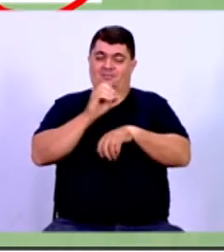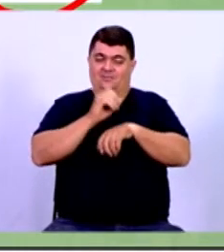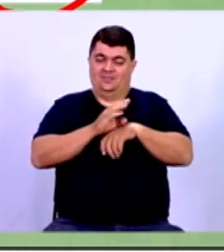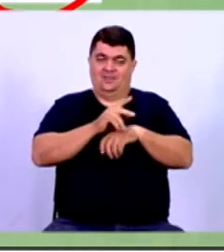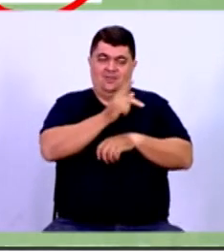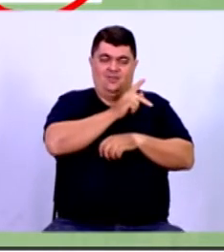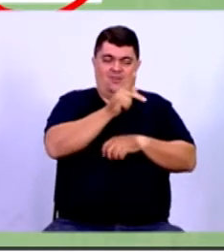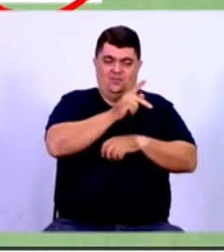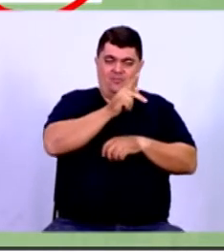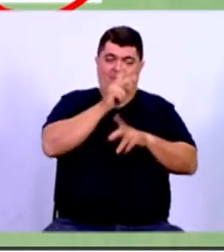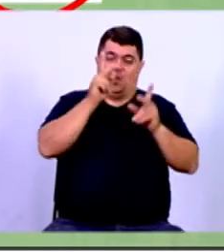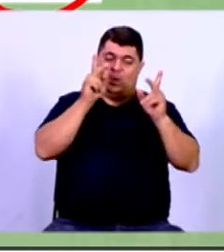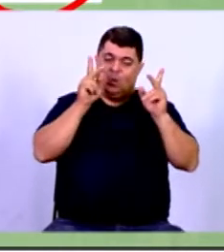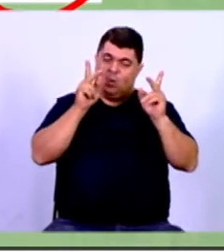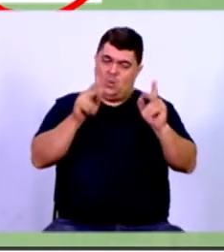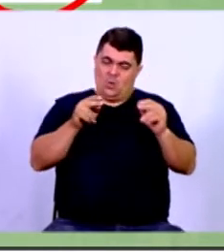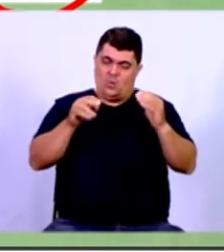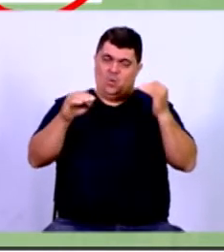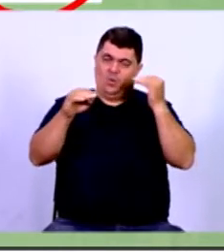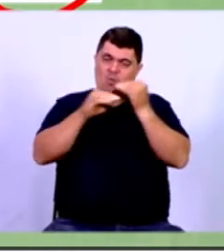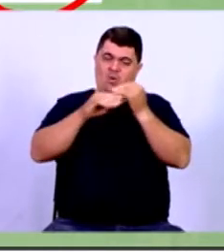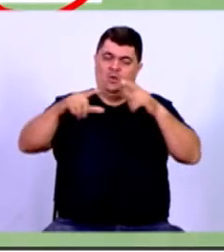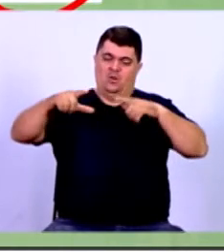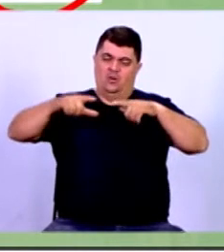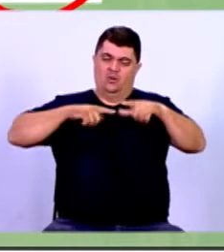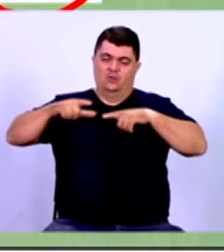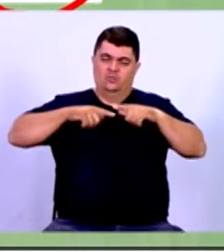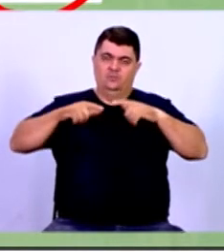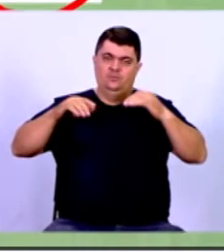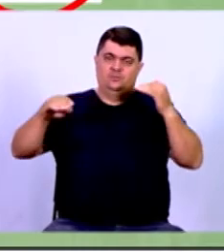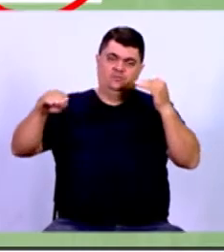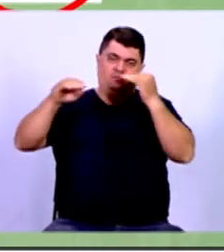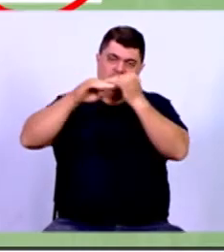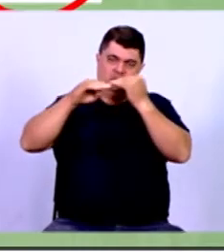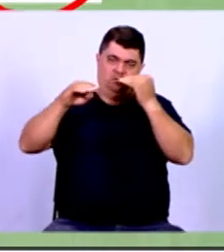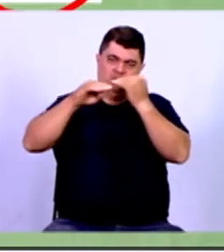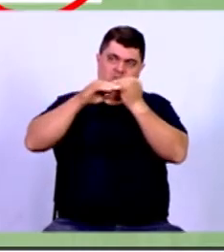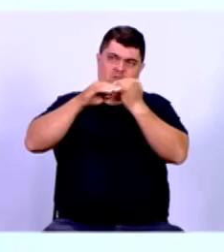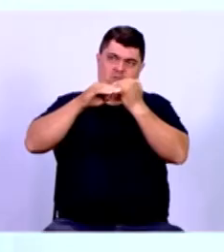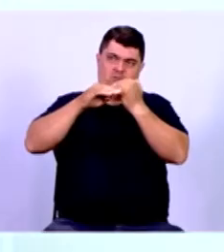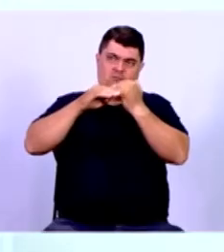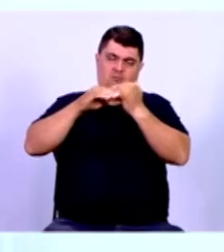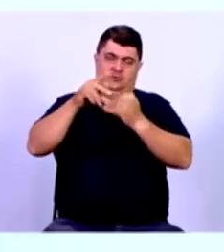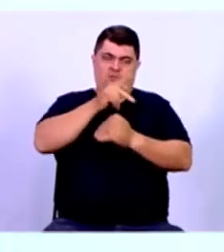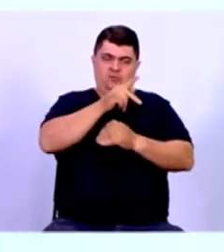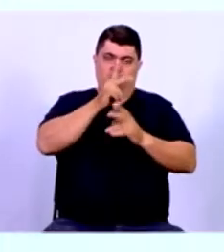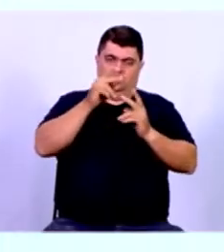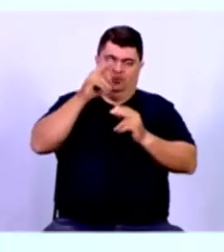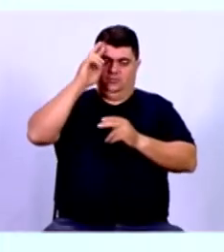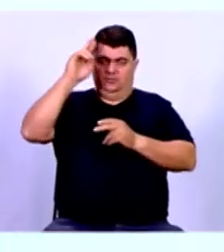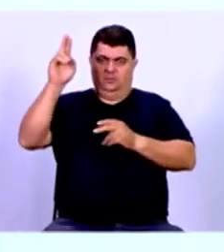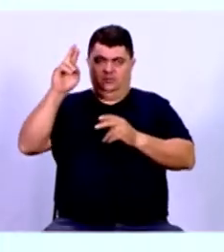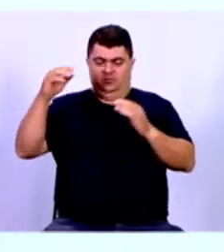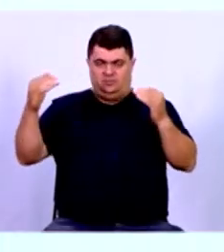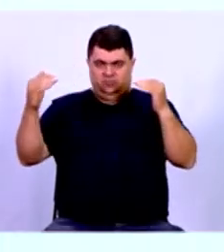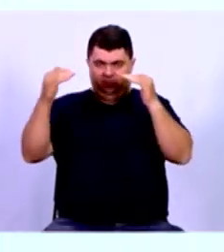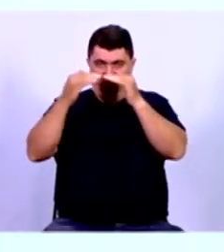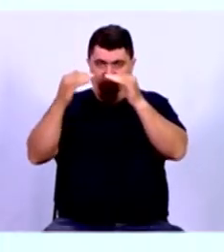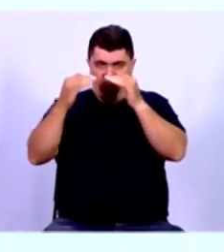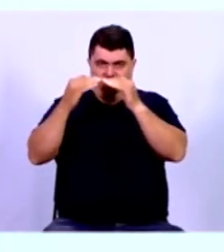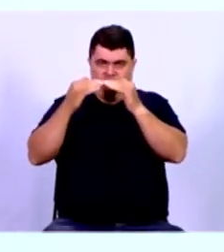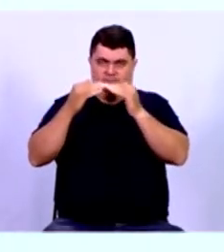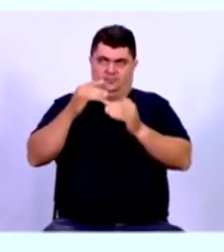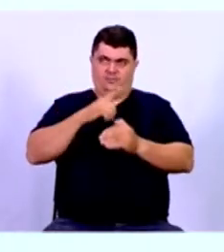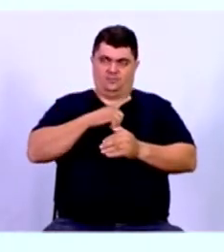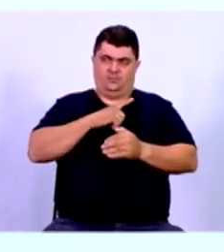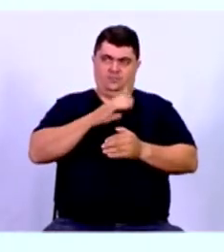recebe com relação ao estágio, com relação ao relatório, ao plano de atividades, elas são fundamentais para que você desenvolva bem o seu estágio. Como a professora